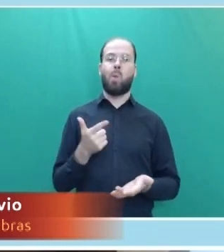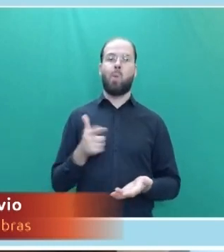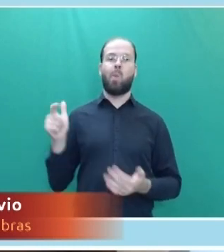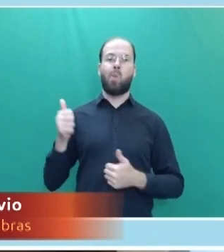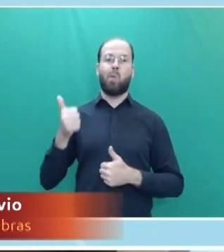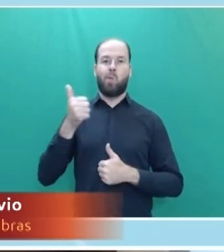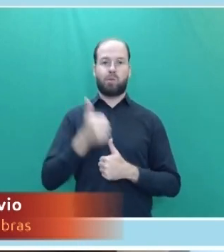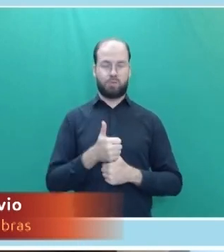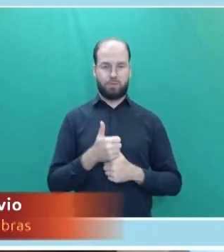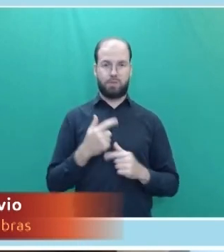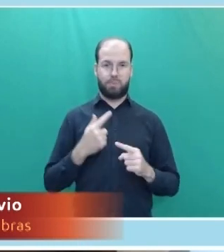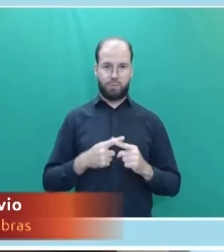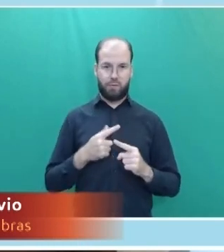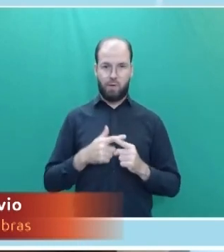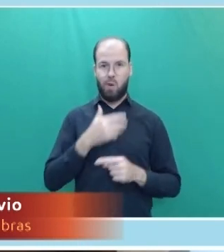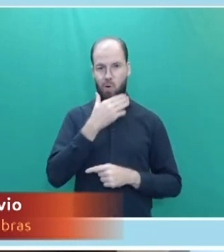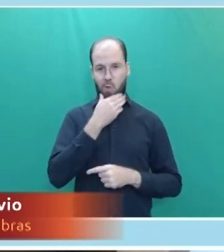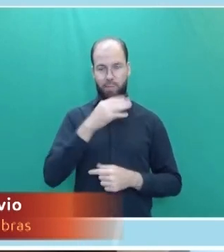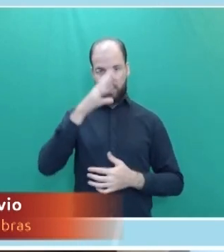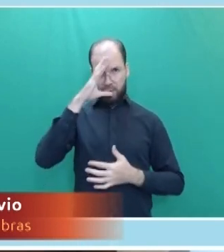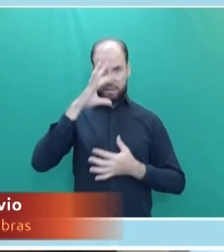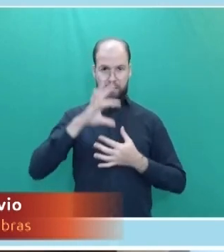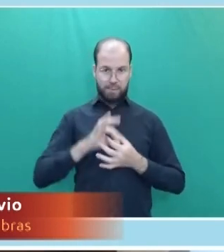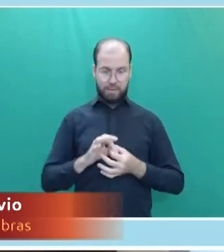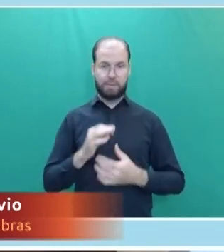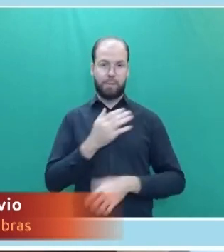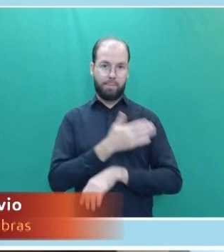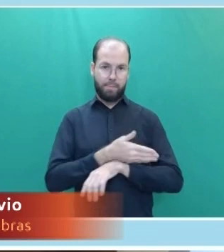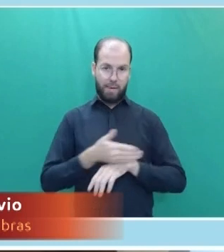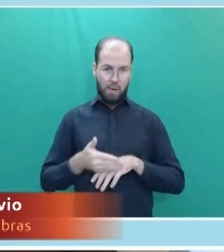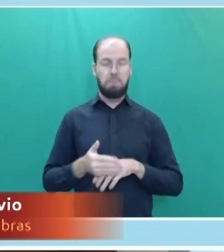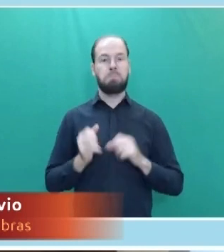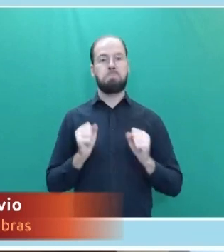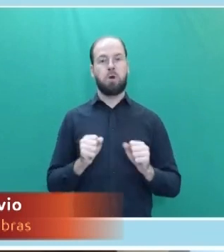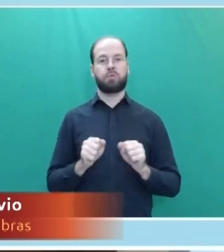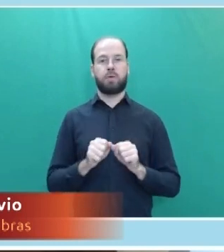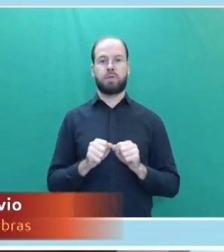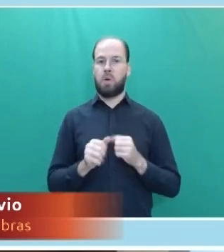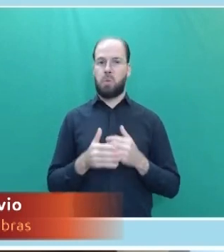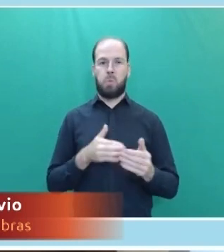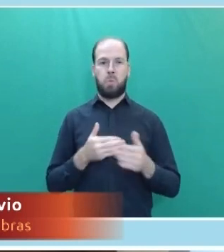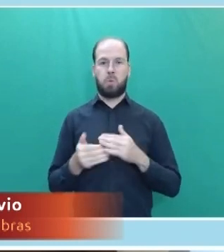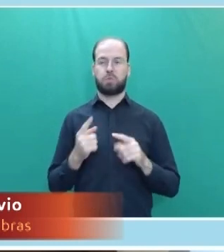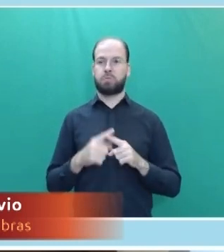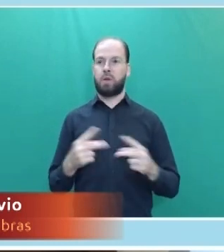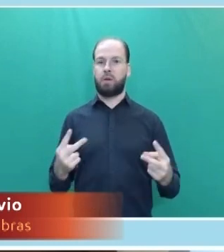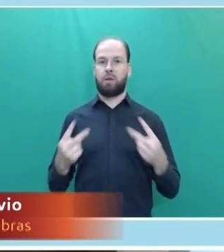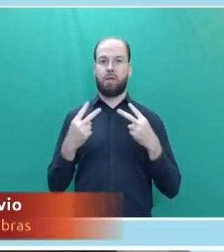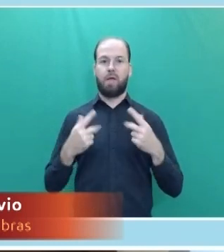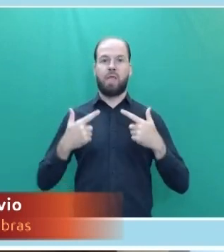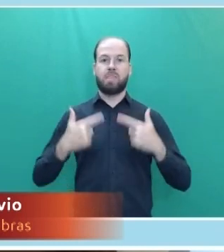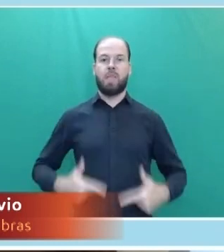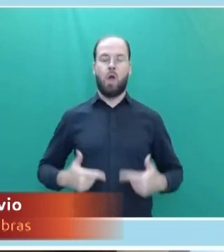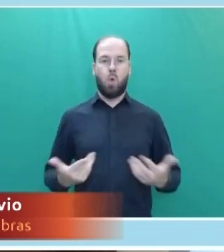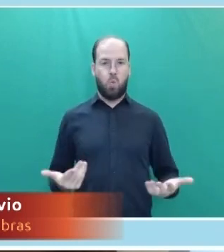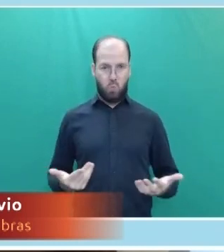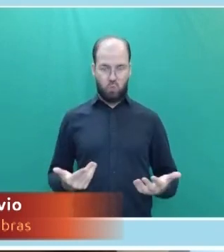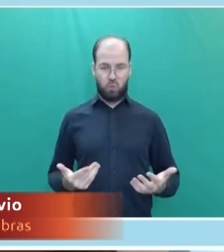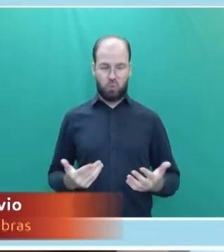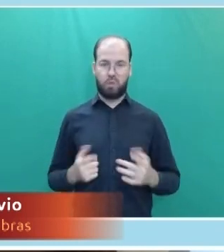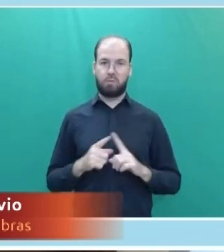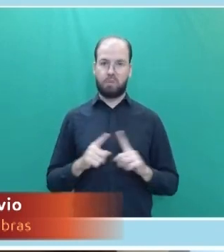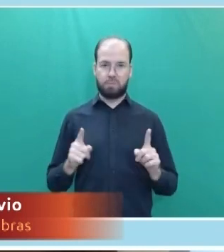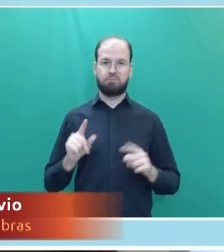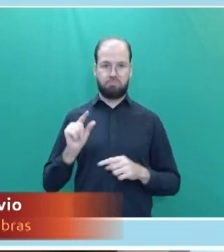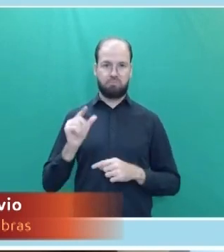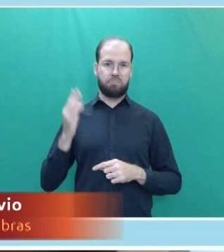o homem cis branco, ele pode fazer qualquer coisa, porque ele é tido como neutro, né? E aí eu ouvi esses